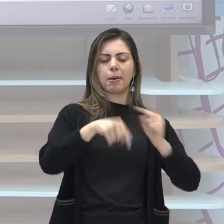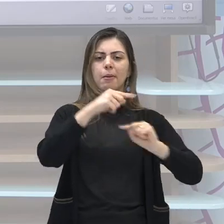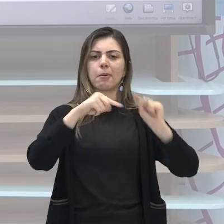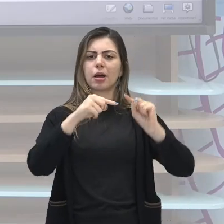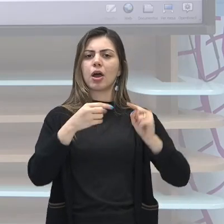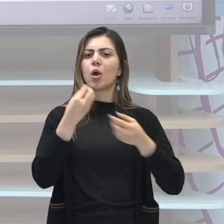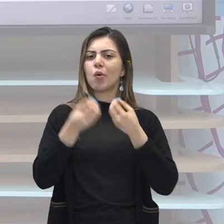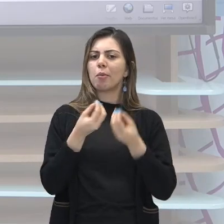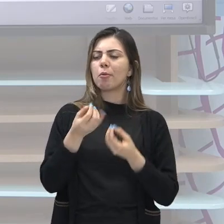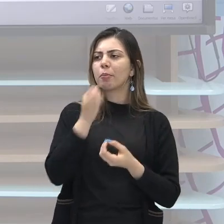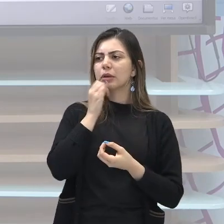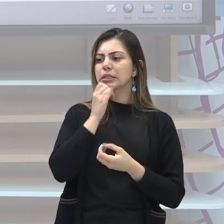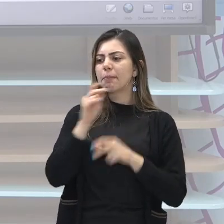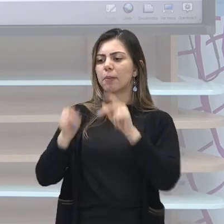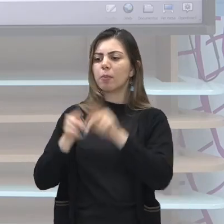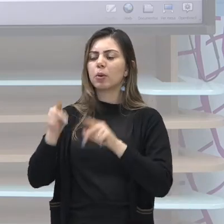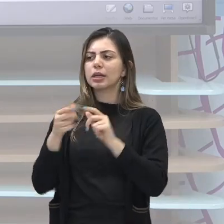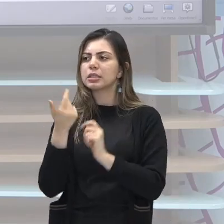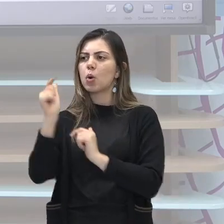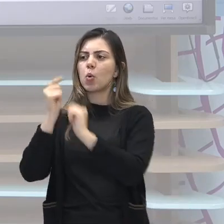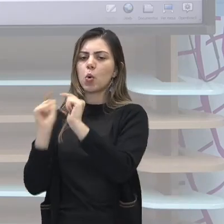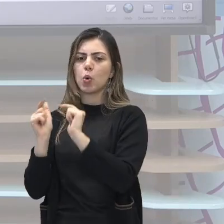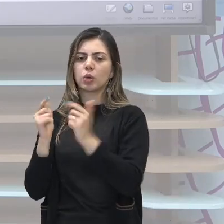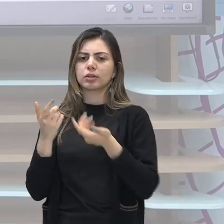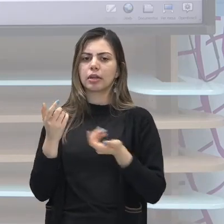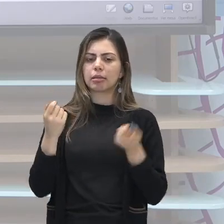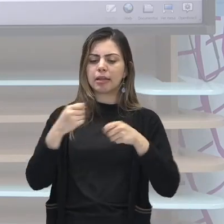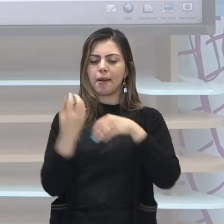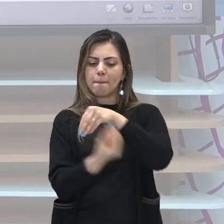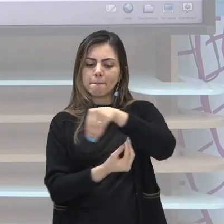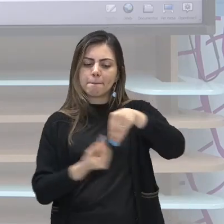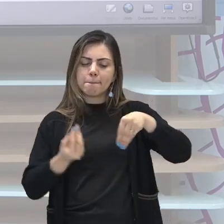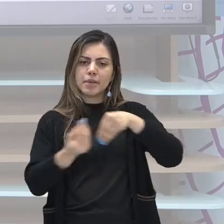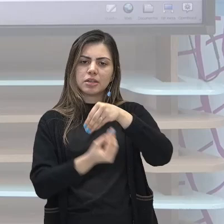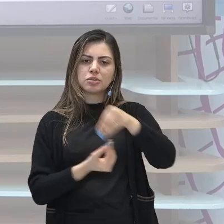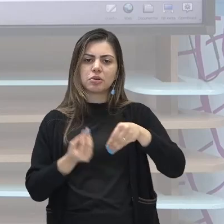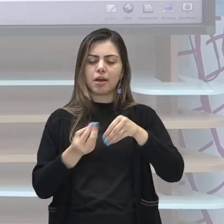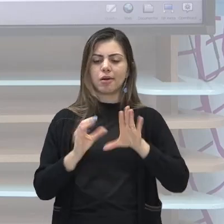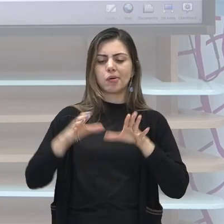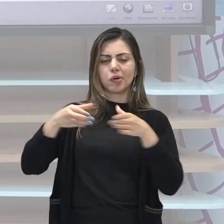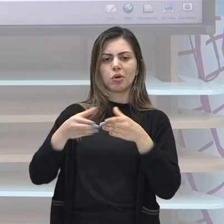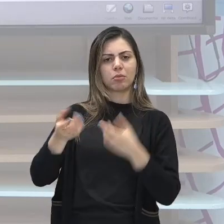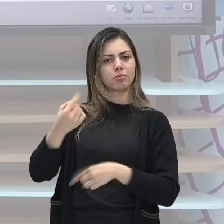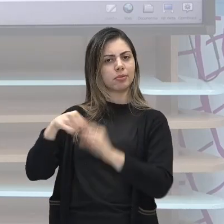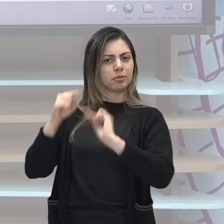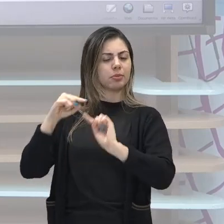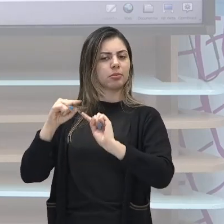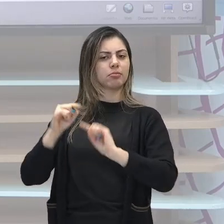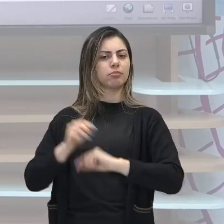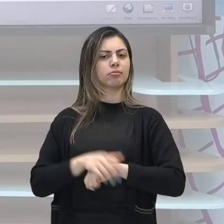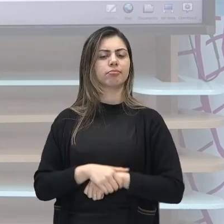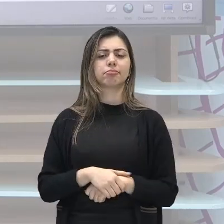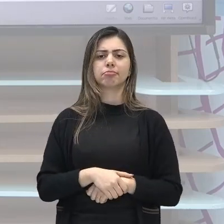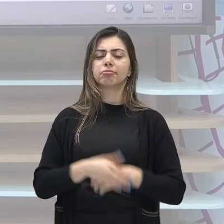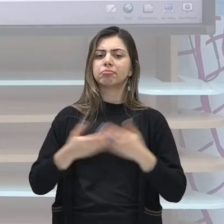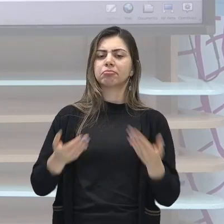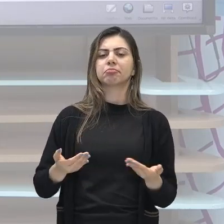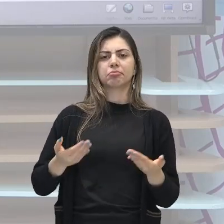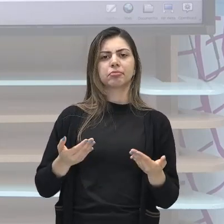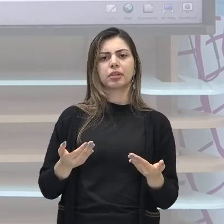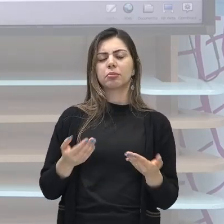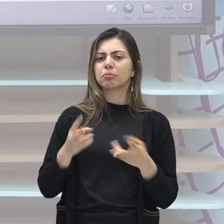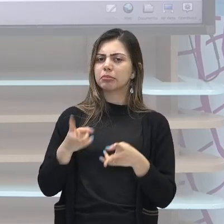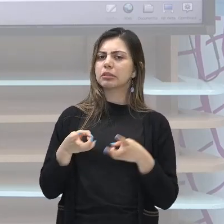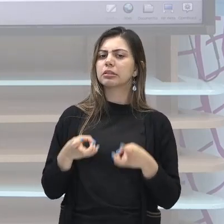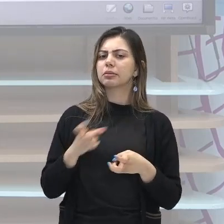trazendo outros povos a fim de mesclar e melhorar. Então você tem